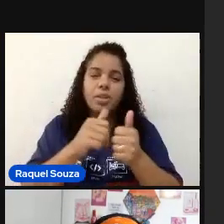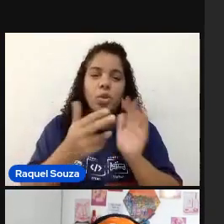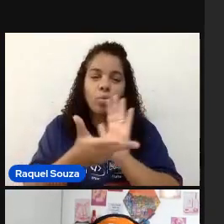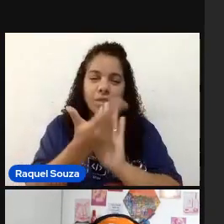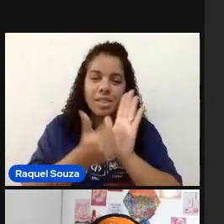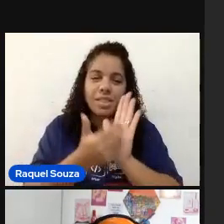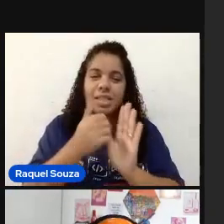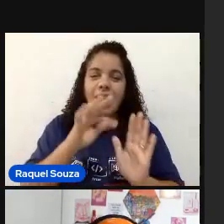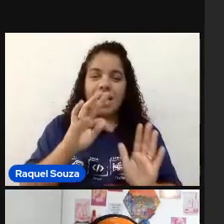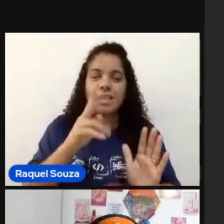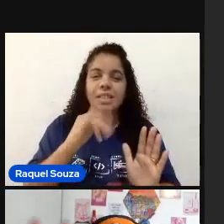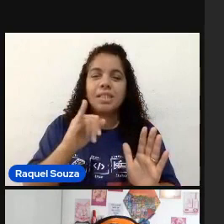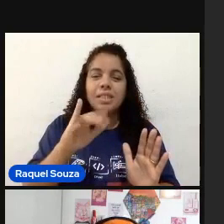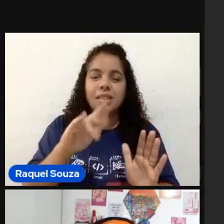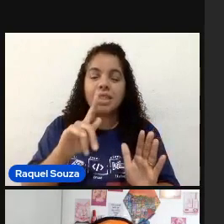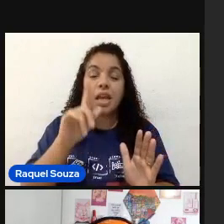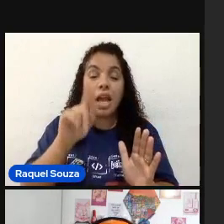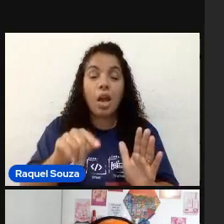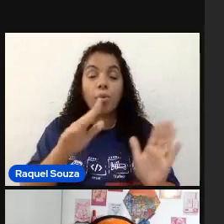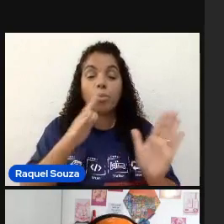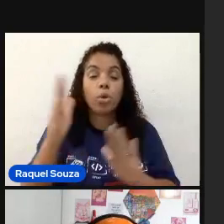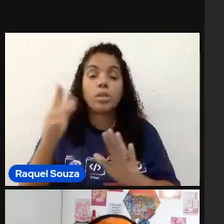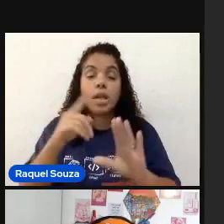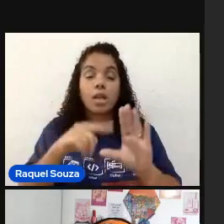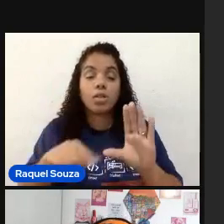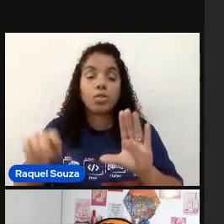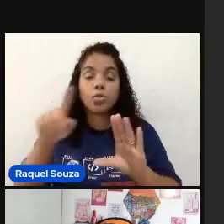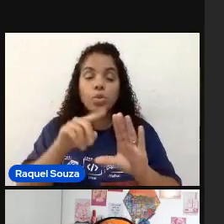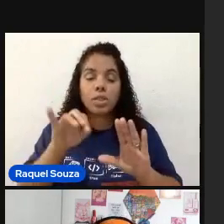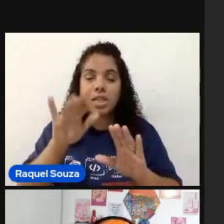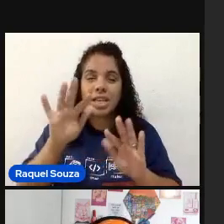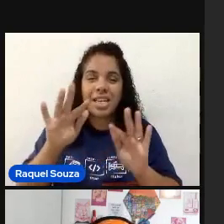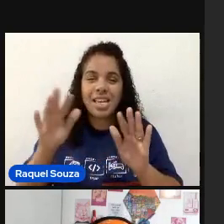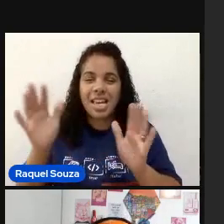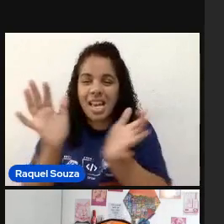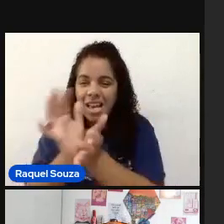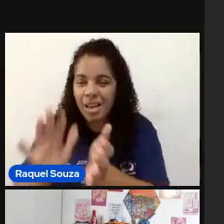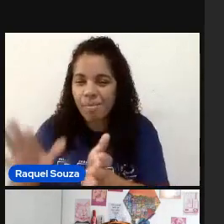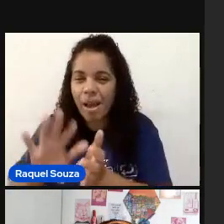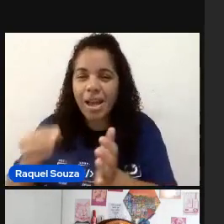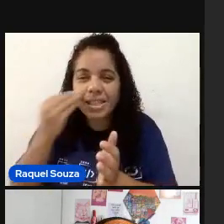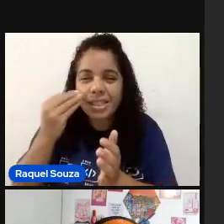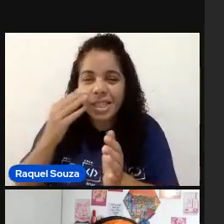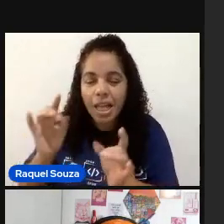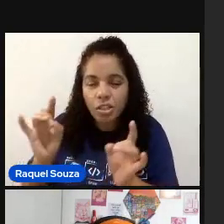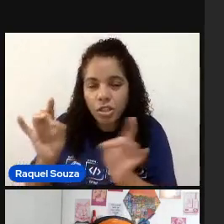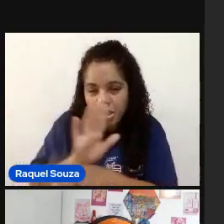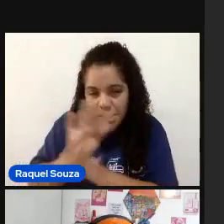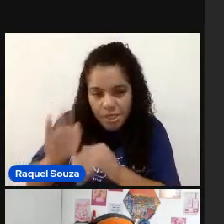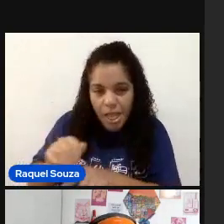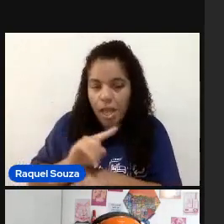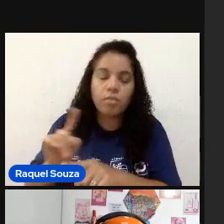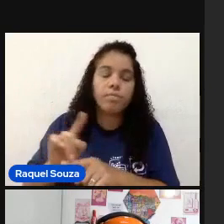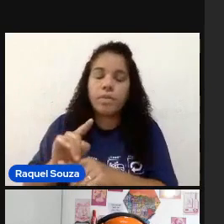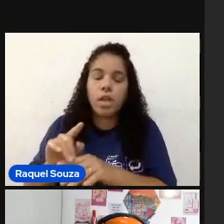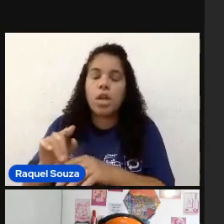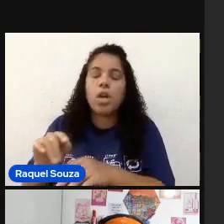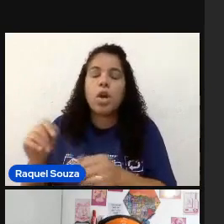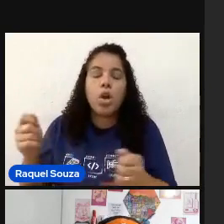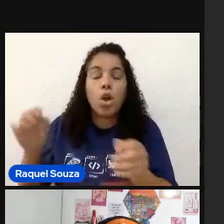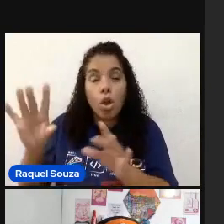processo cíclico, eu não encerro na etapa de teste. Eu compartilho, peguei os feedbacks do